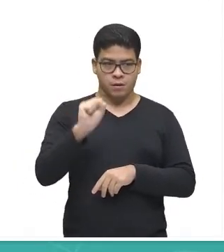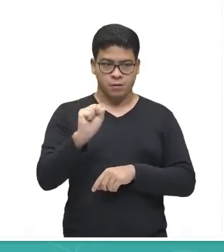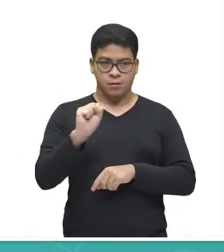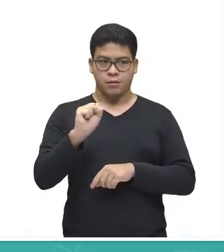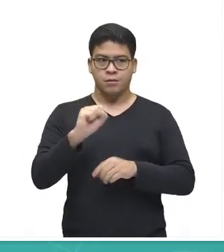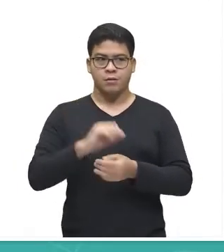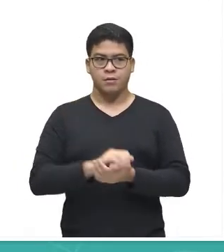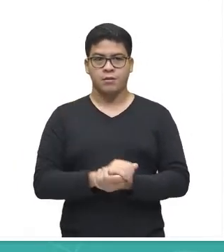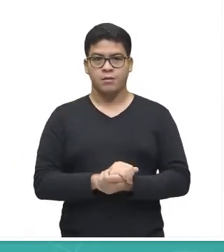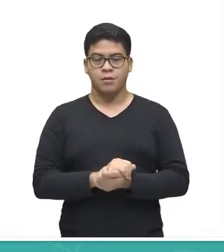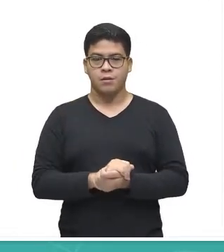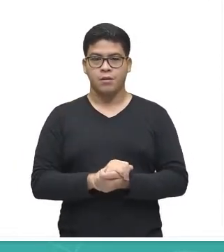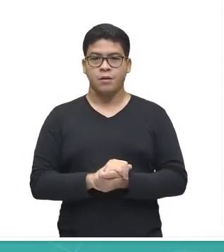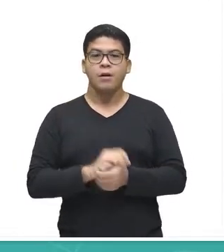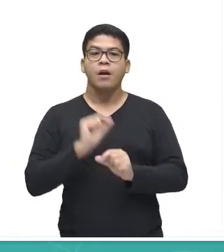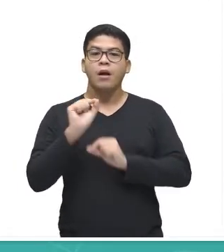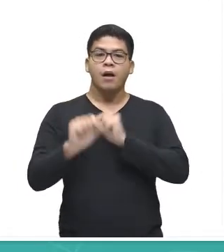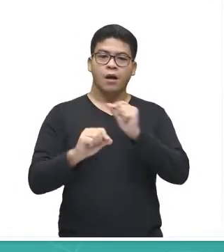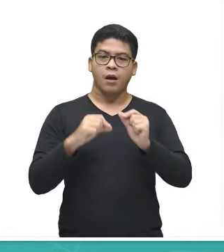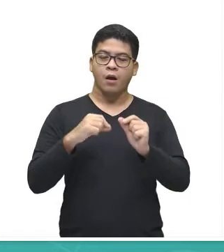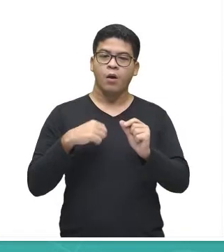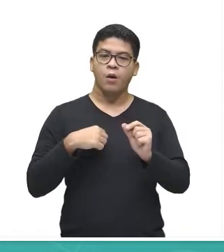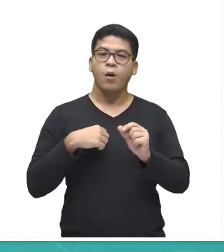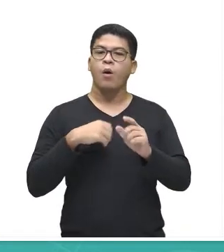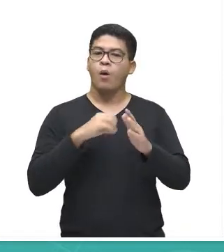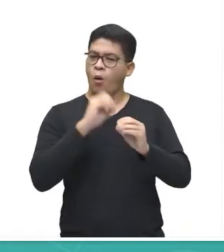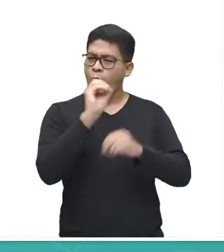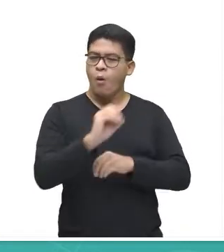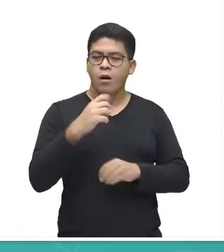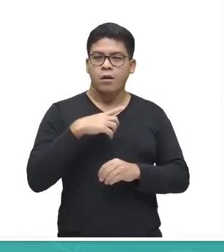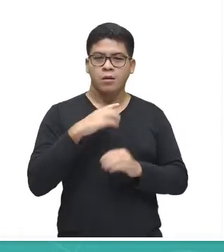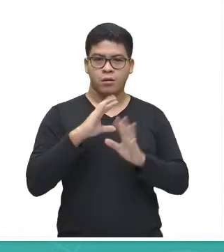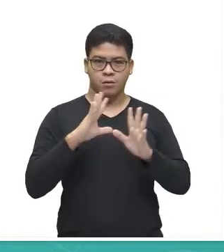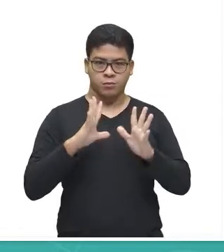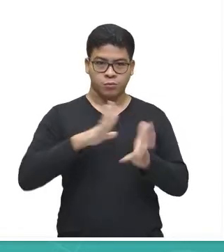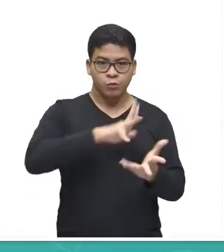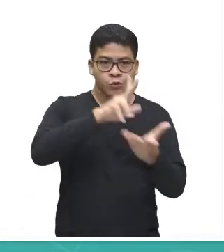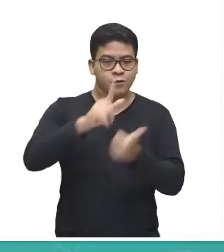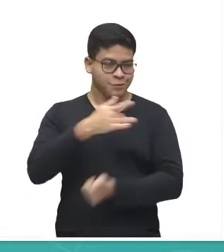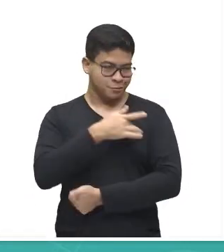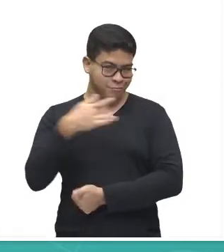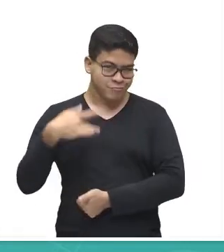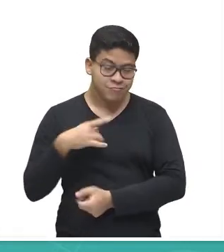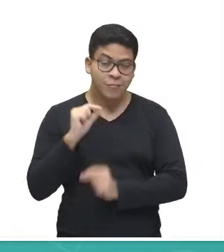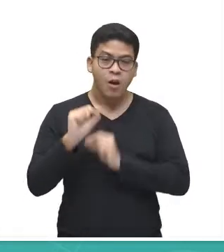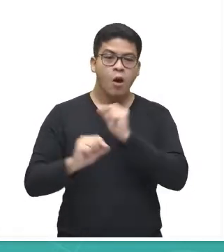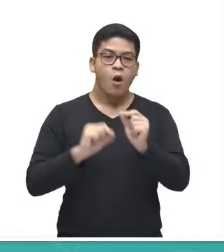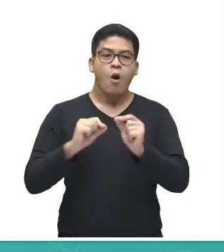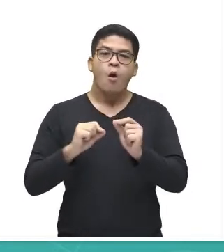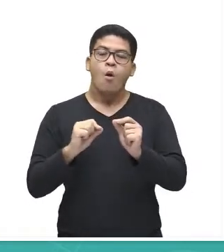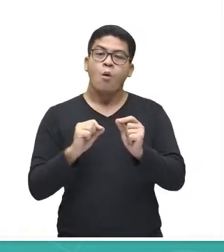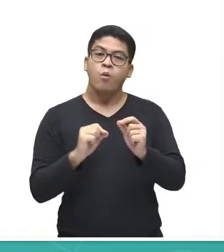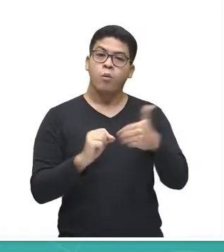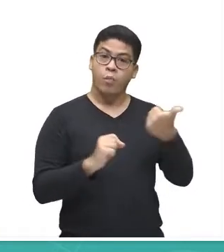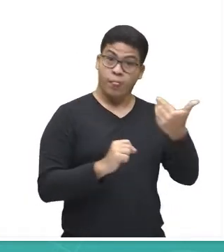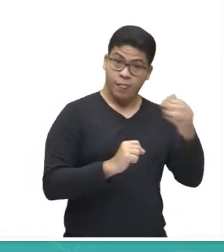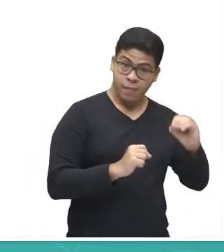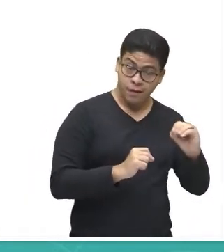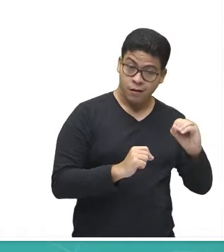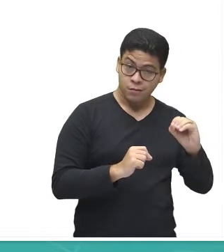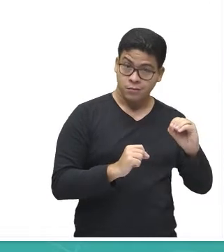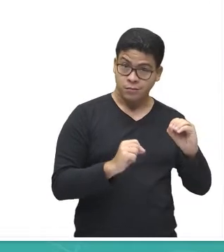Saúde, ela já estabelece a adolescência, essa fase, com o